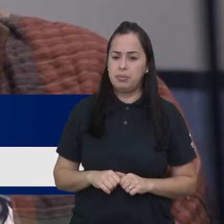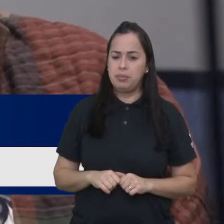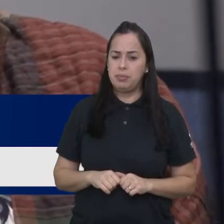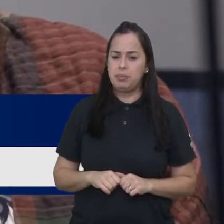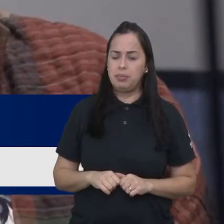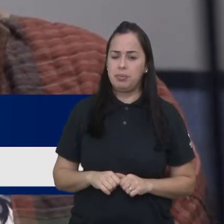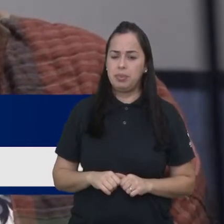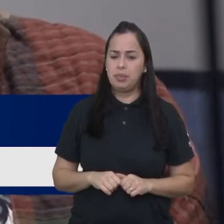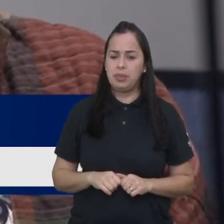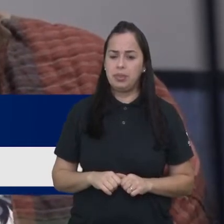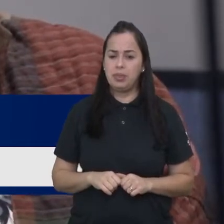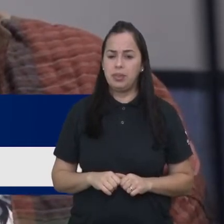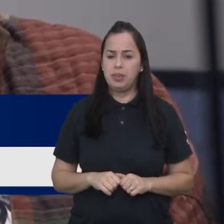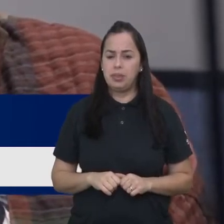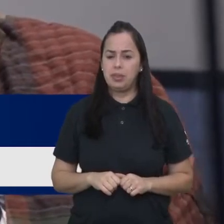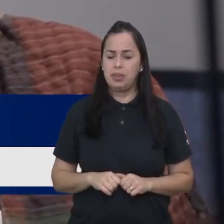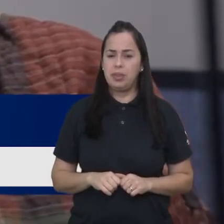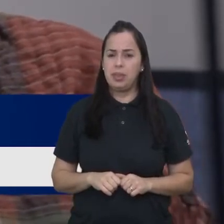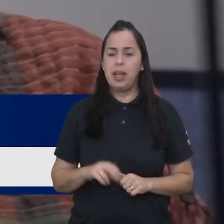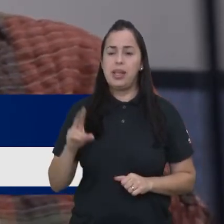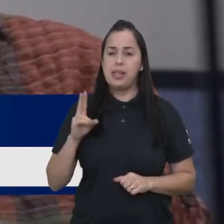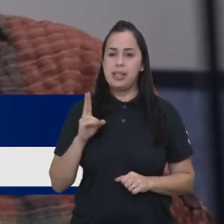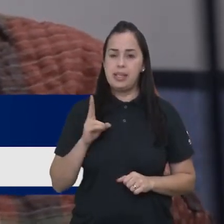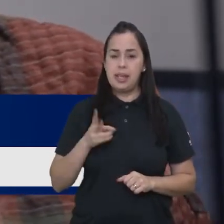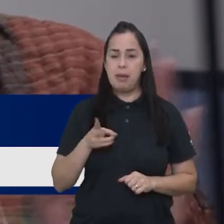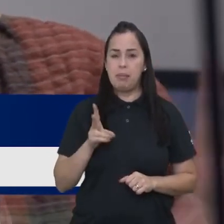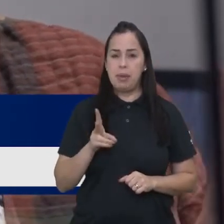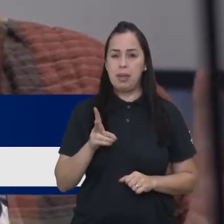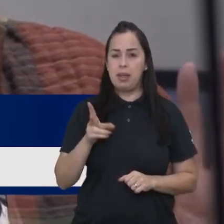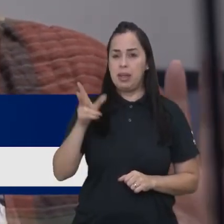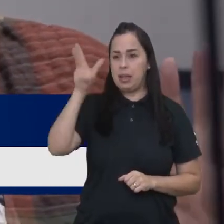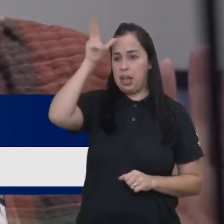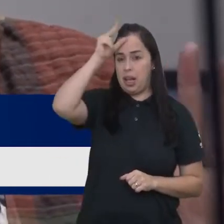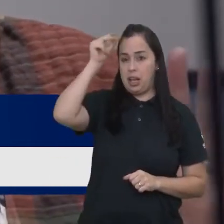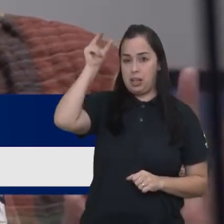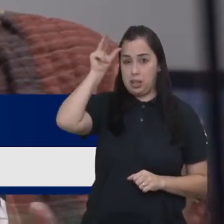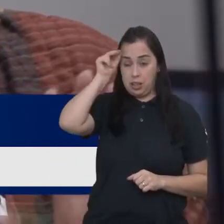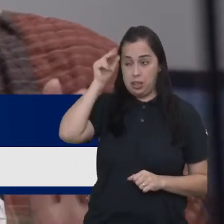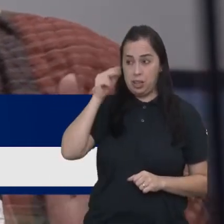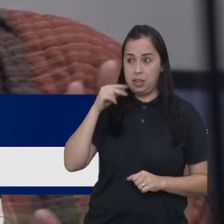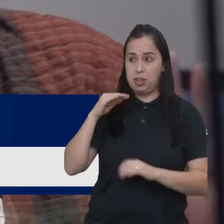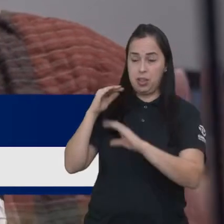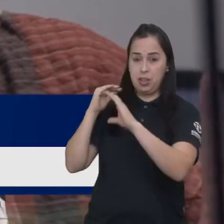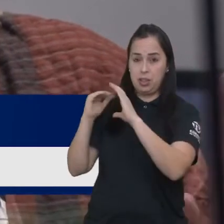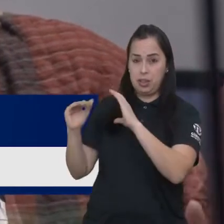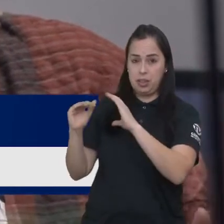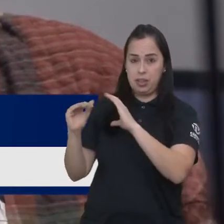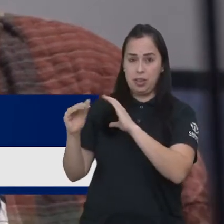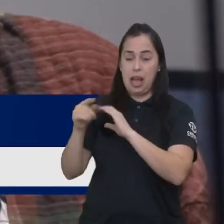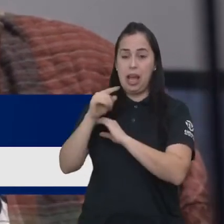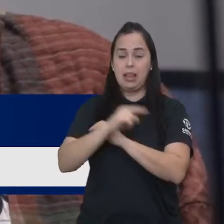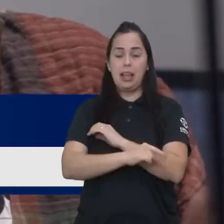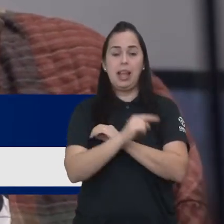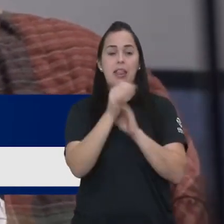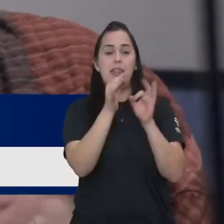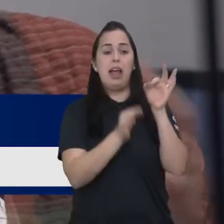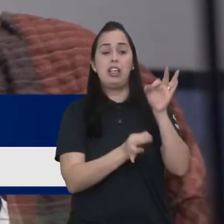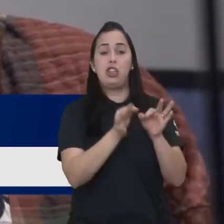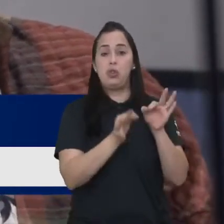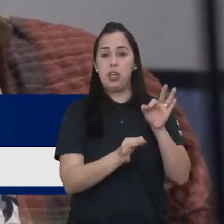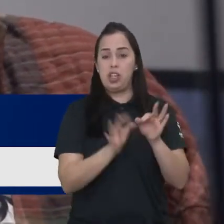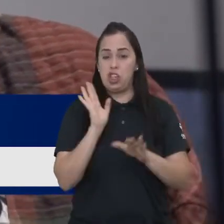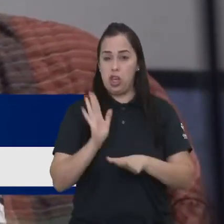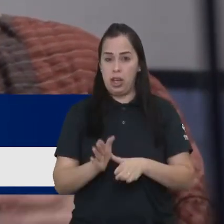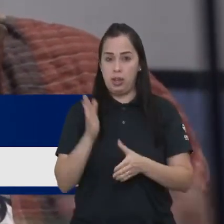E sempre todo que tem, qualquer entrave que se leva na prefeitura, eu falo assim, olha, está cumprindo determinação judicial, não